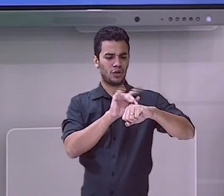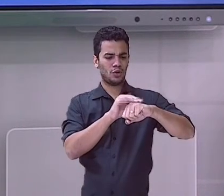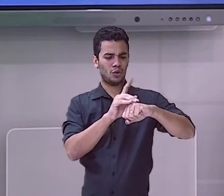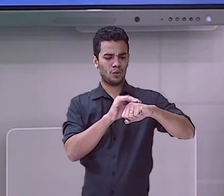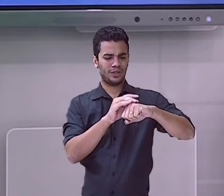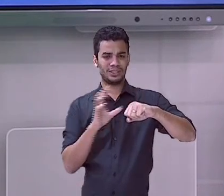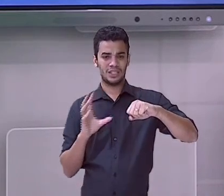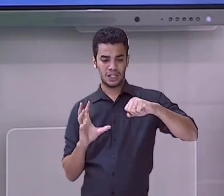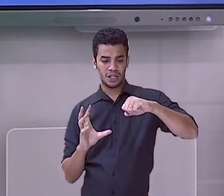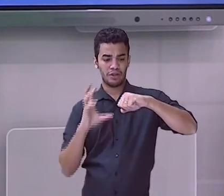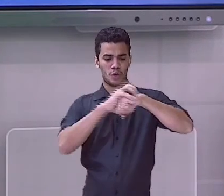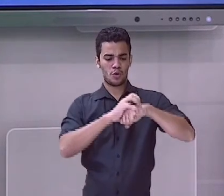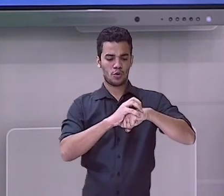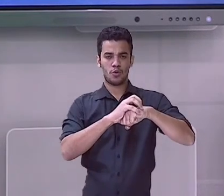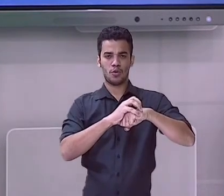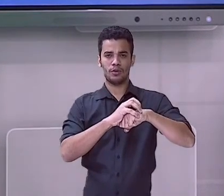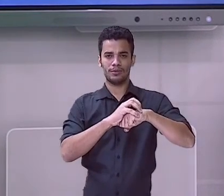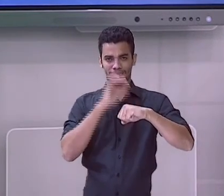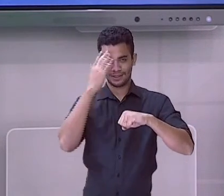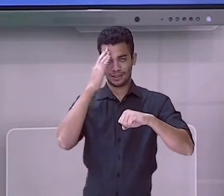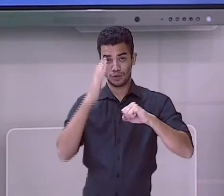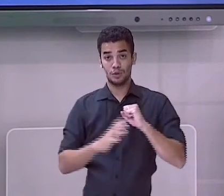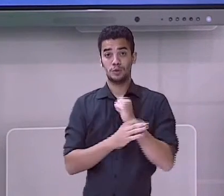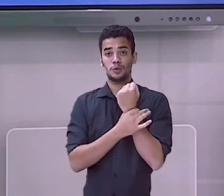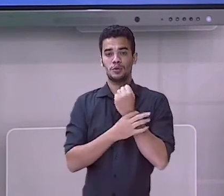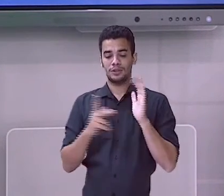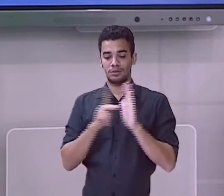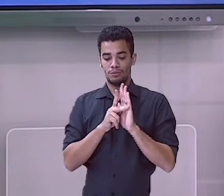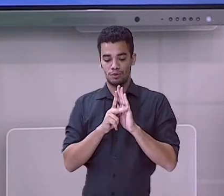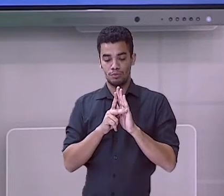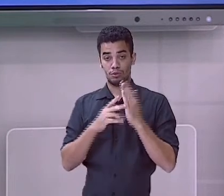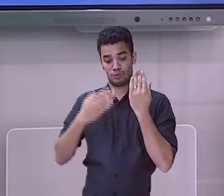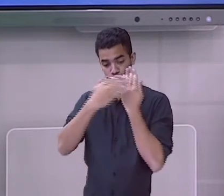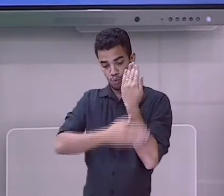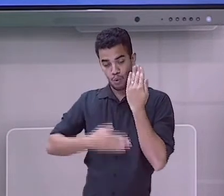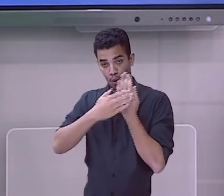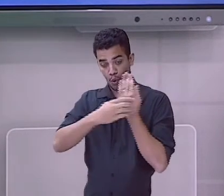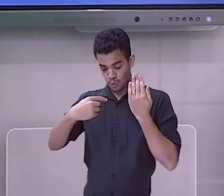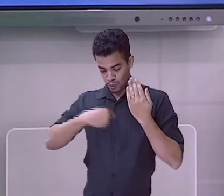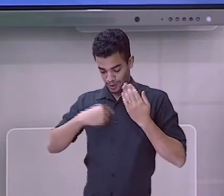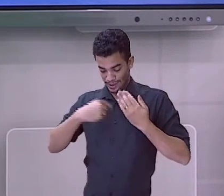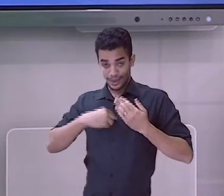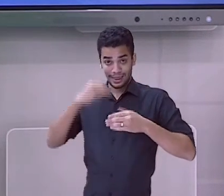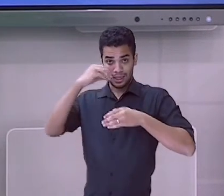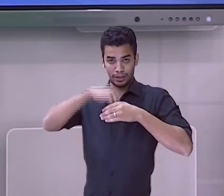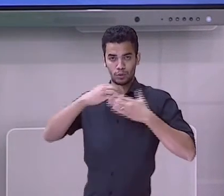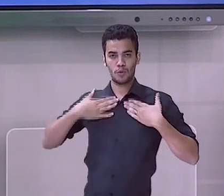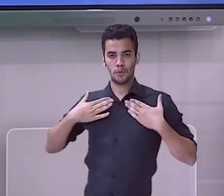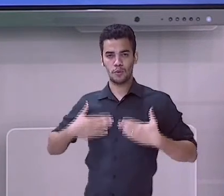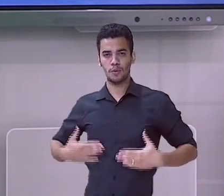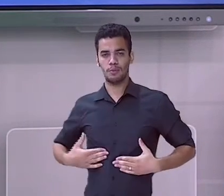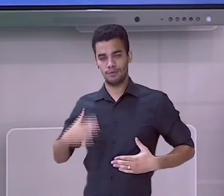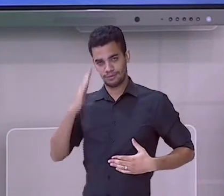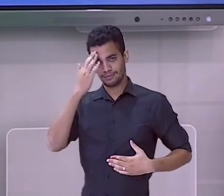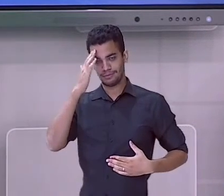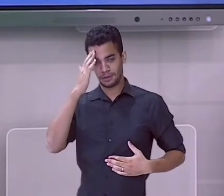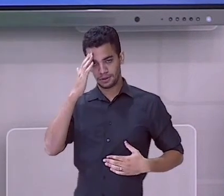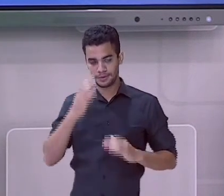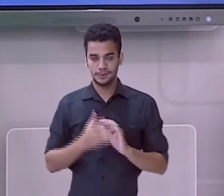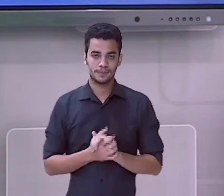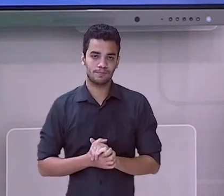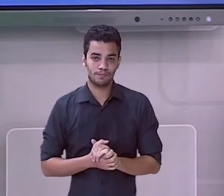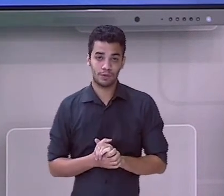é responsável por toda essa ação ali de cuidar da nossa imunidade são